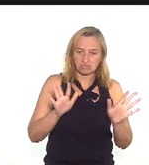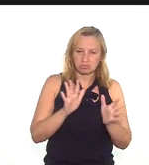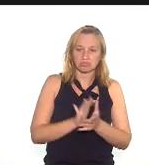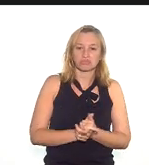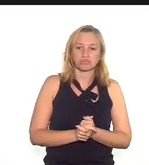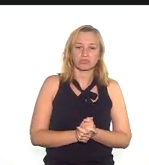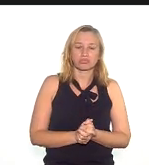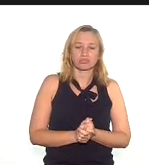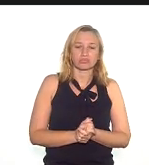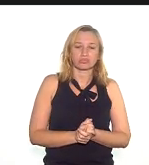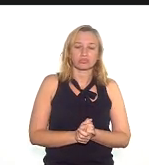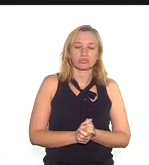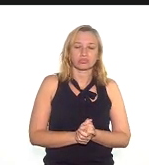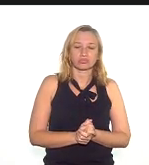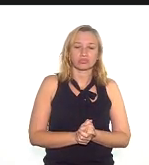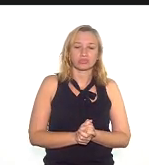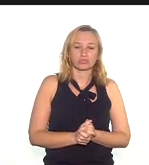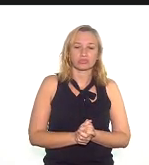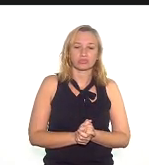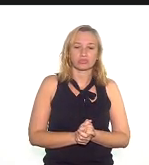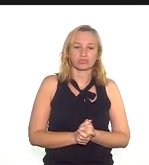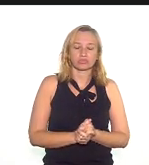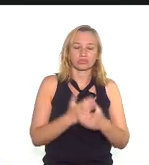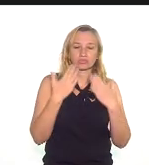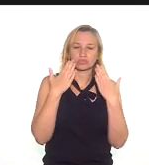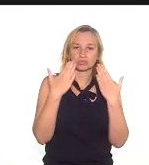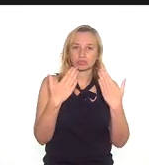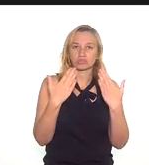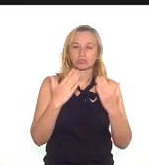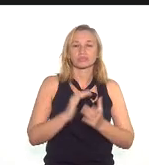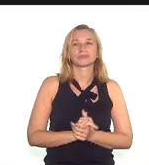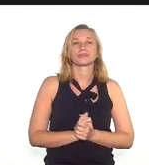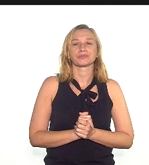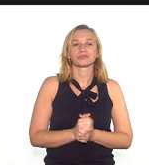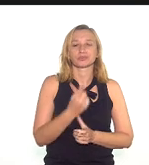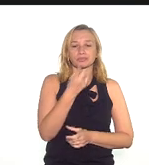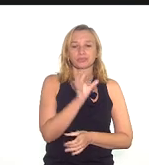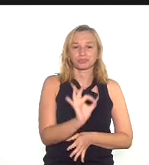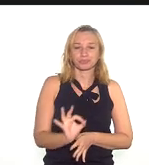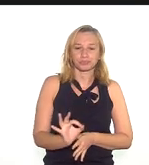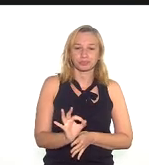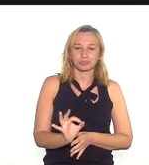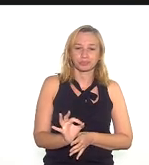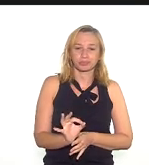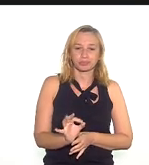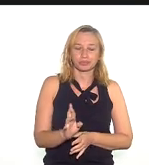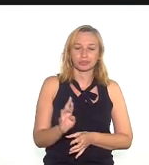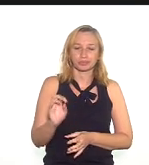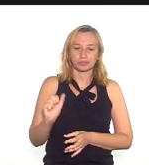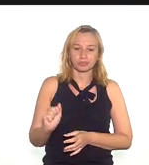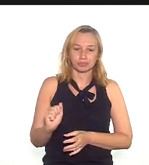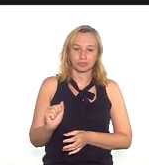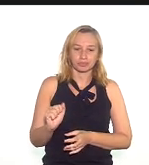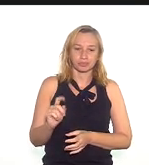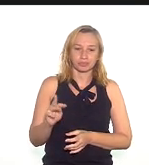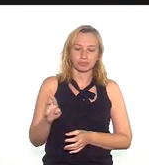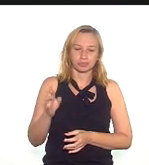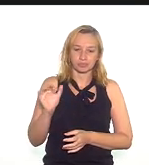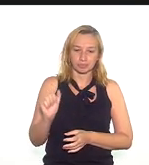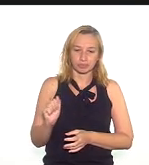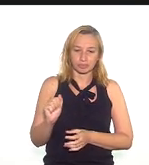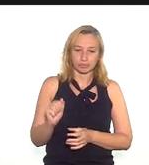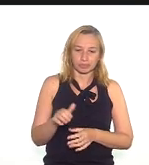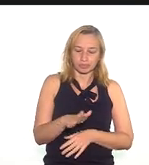da concessão em apresentar 1% da receita bruta para os